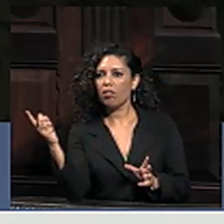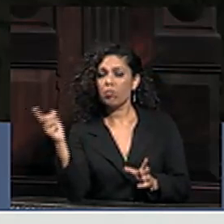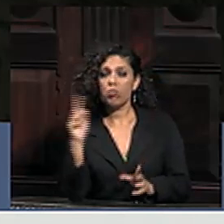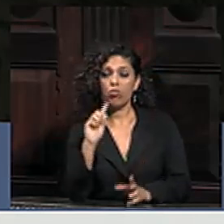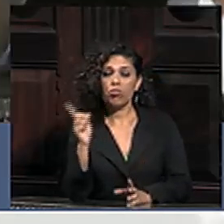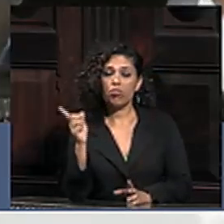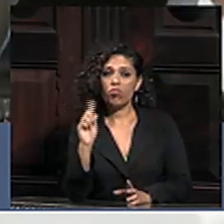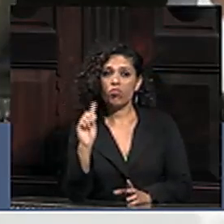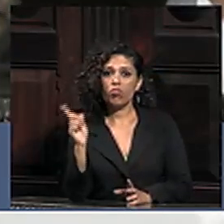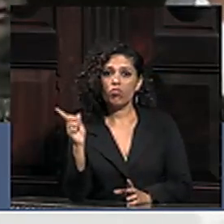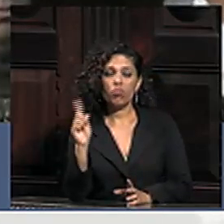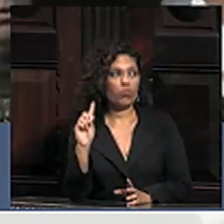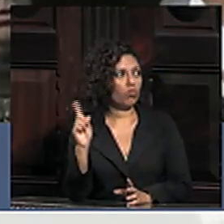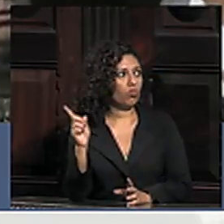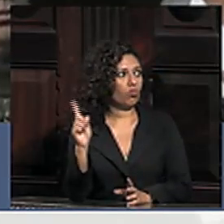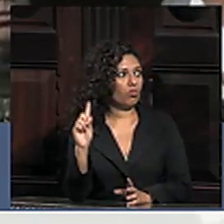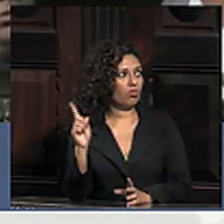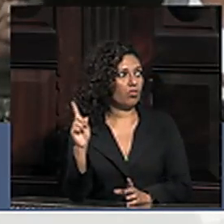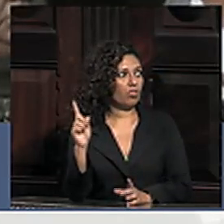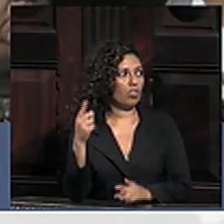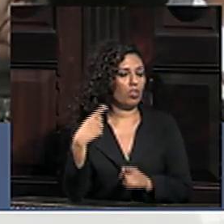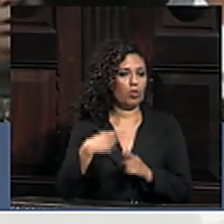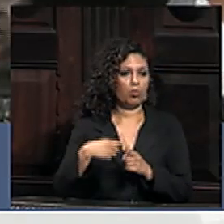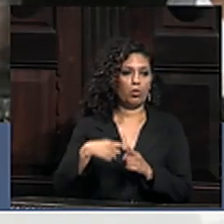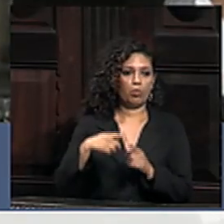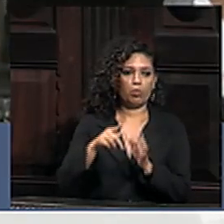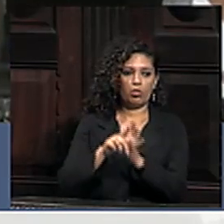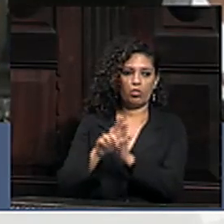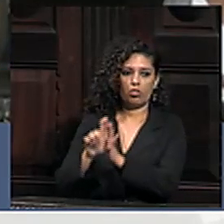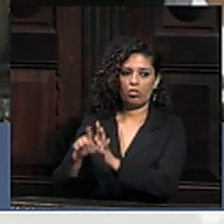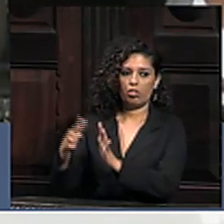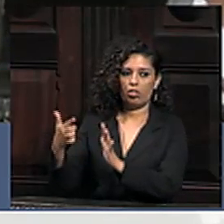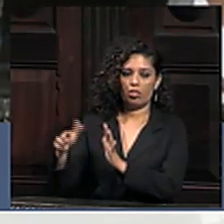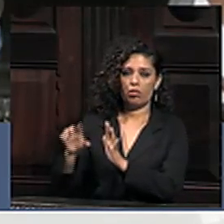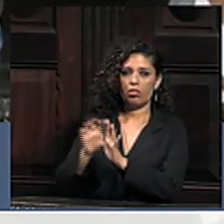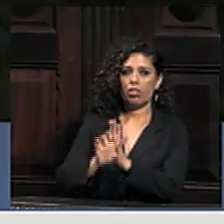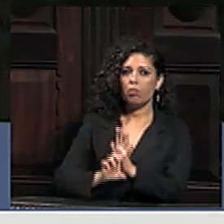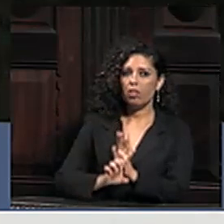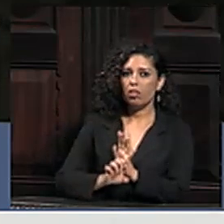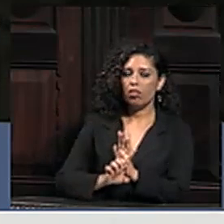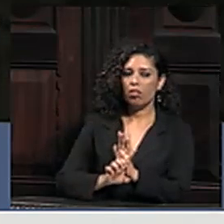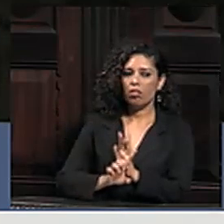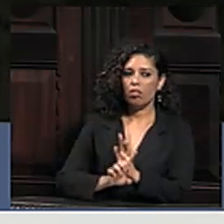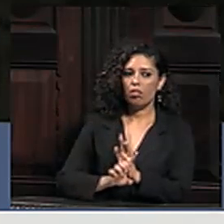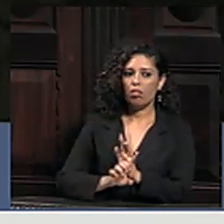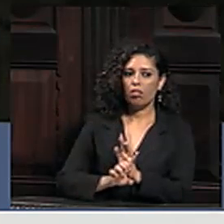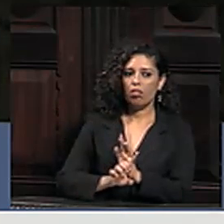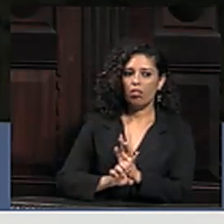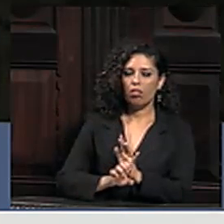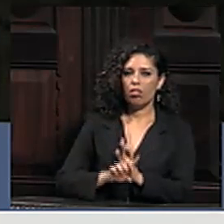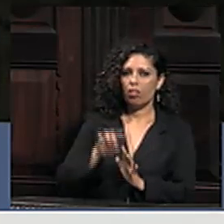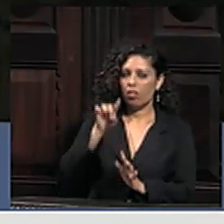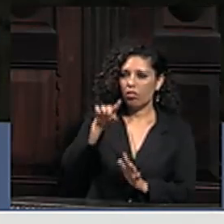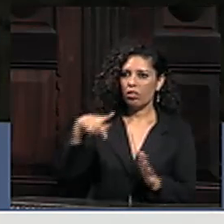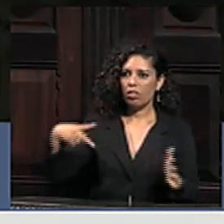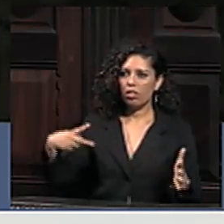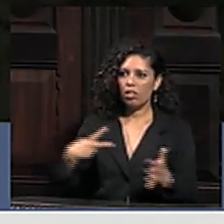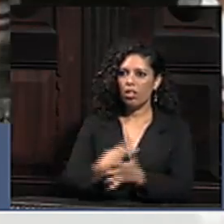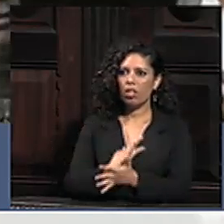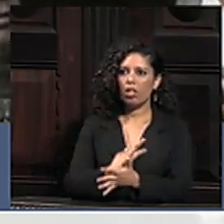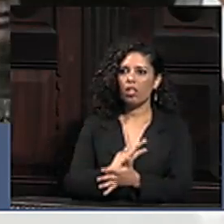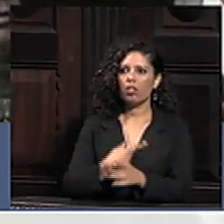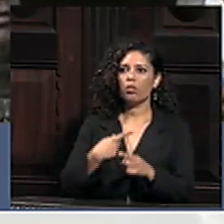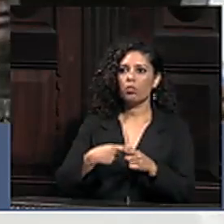Não, porque, segundo a Secretaria da Mesa, não tem emenda. Não, senhor. O projeto estava cheio de emendas. Ela deu parecer sobre